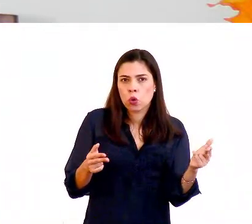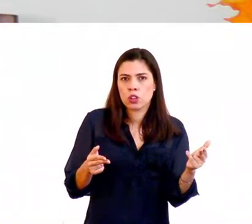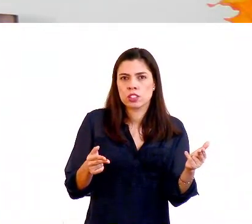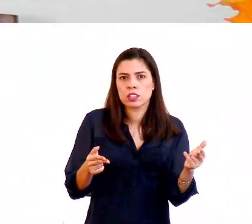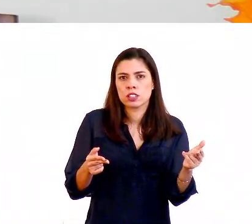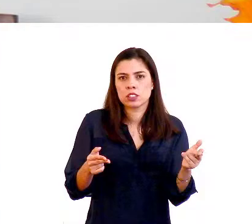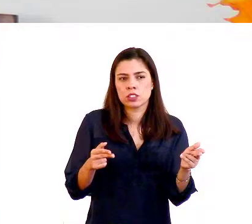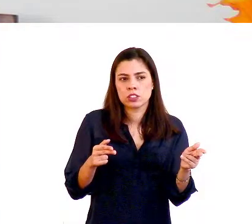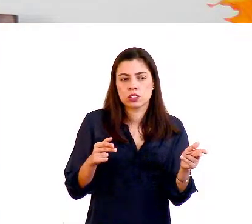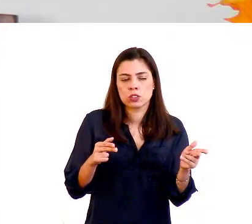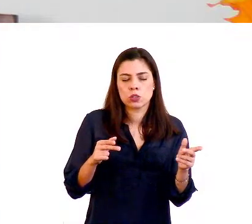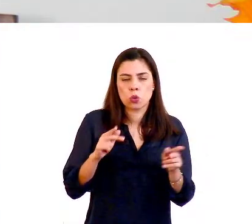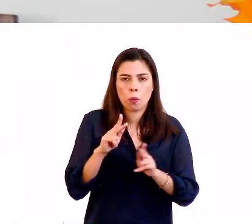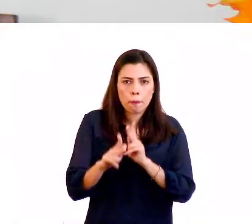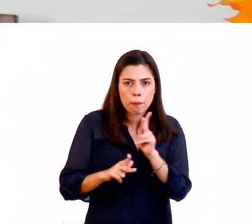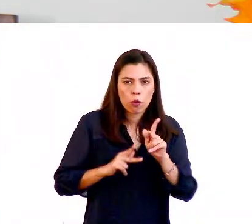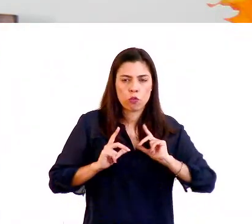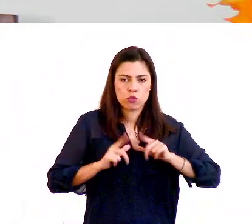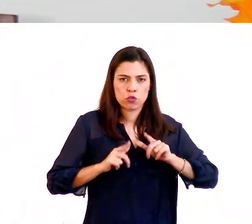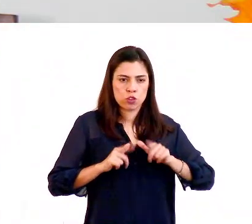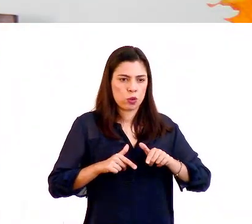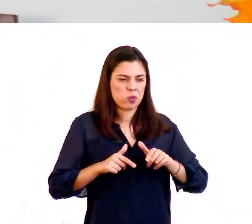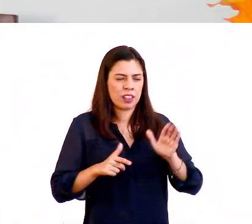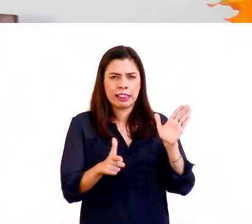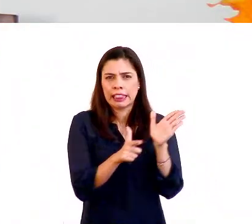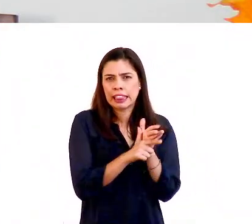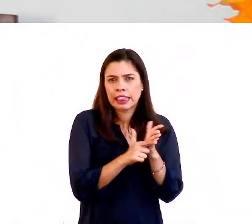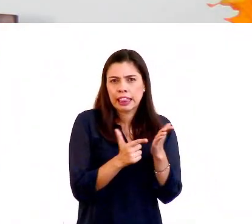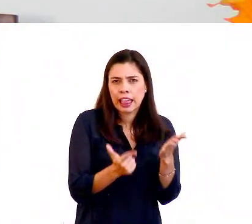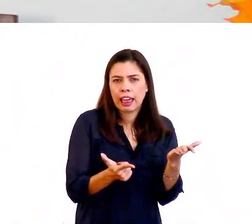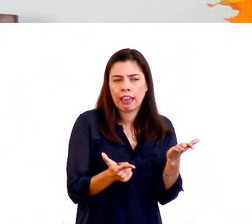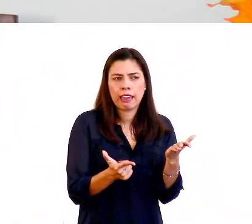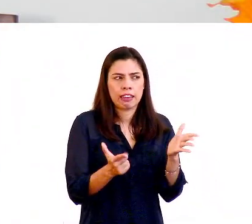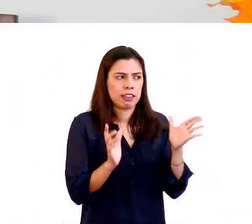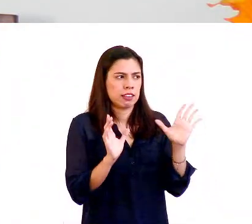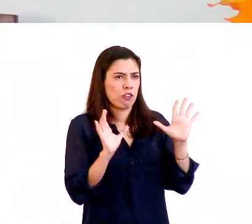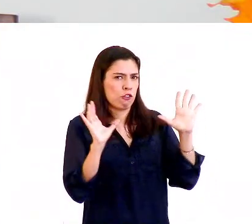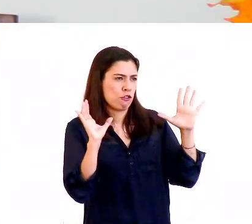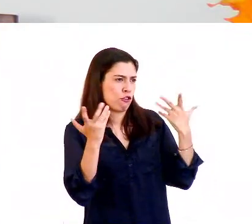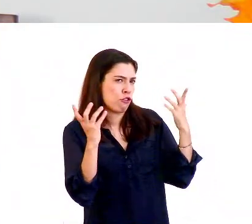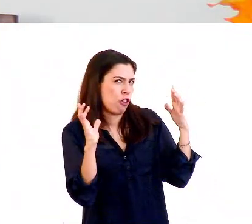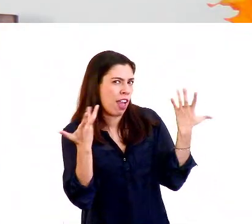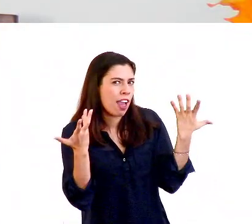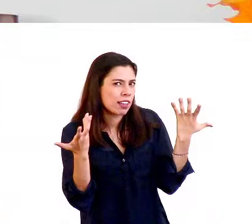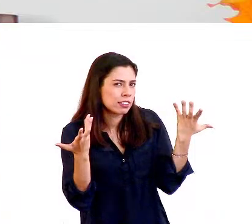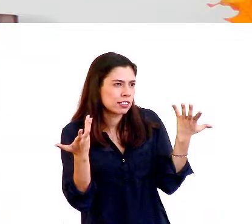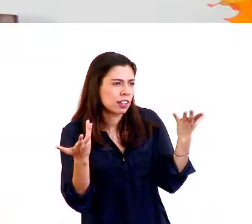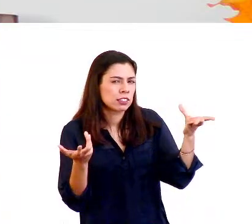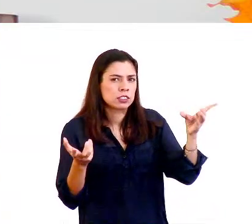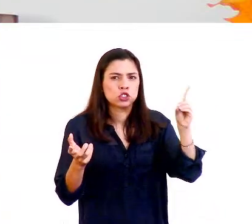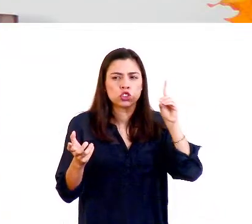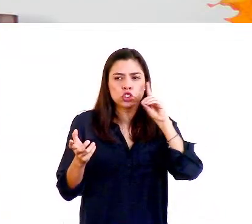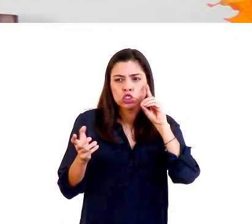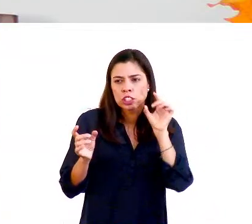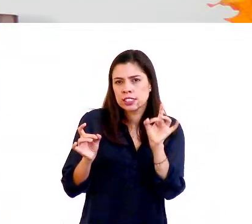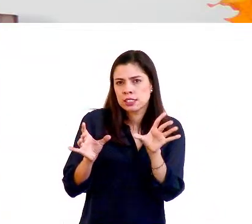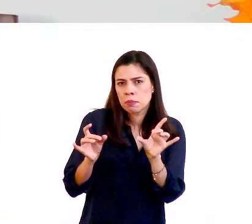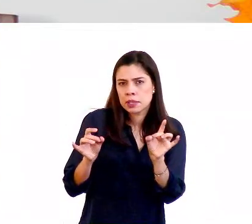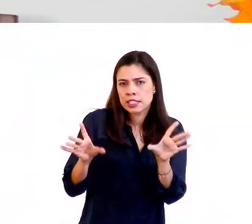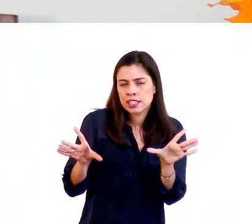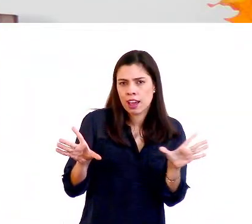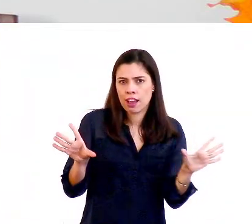Mas essas pessoas aqui estavam na dúvida, então por isso o autor aos Hebreus pega esses exemplos do passado, especialmente de